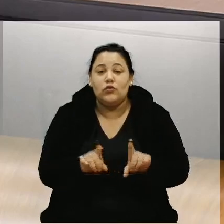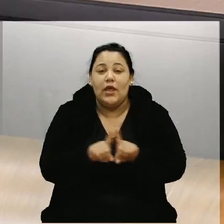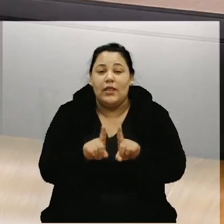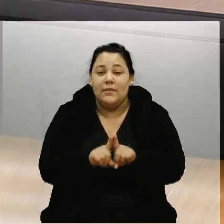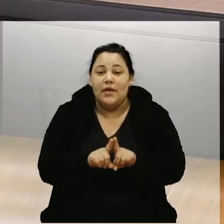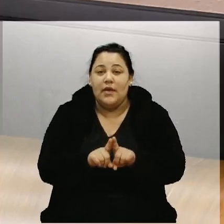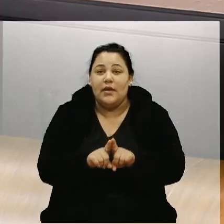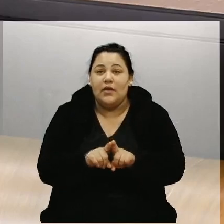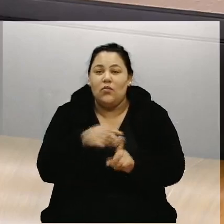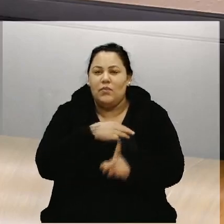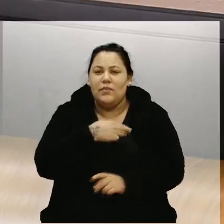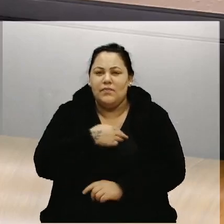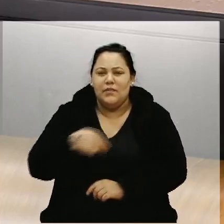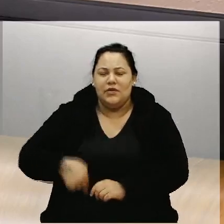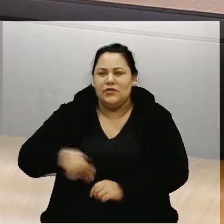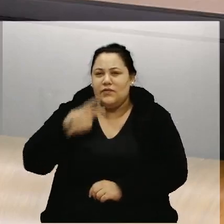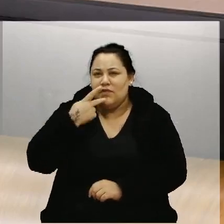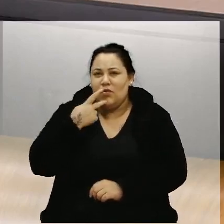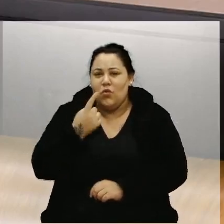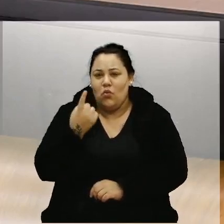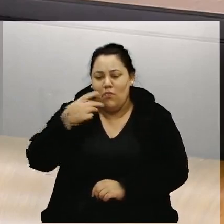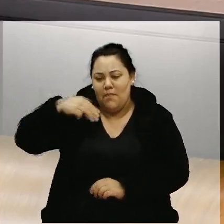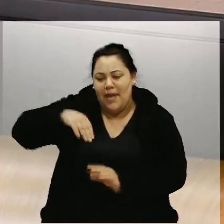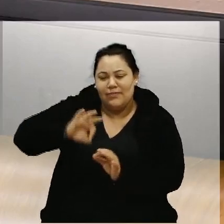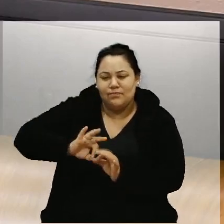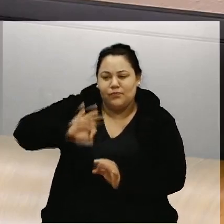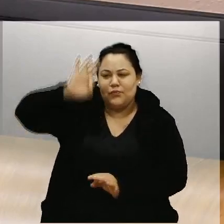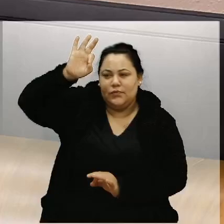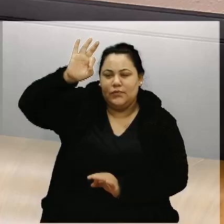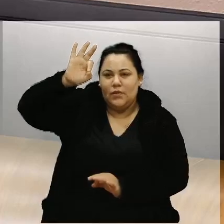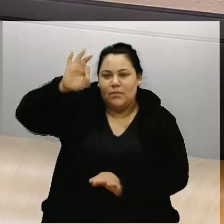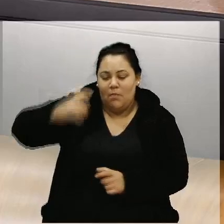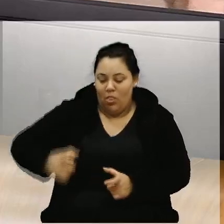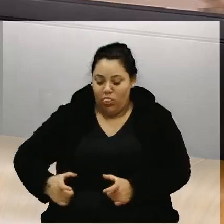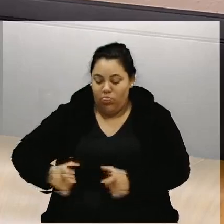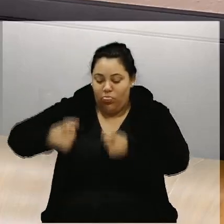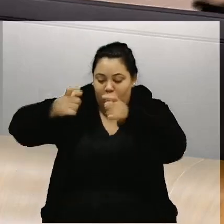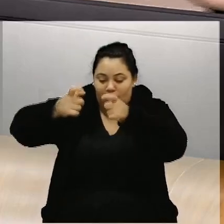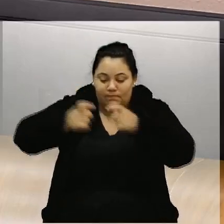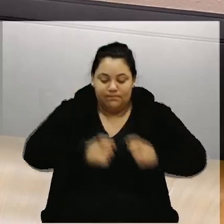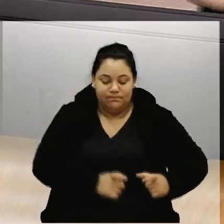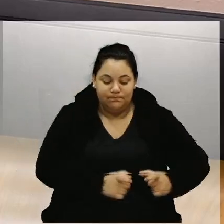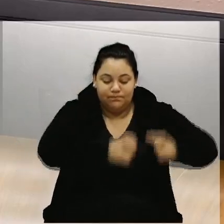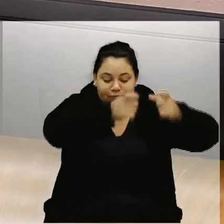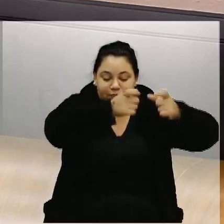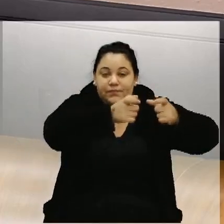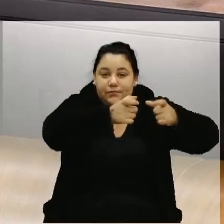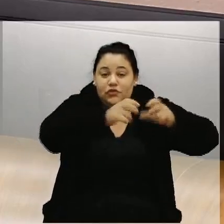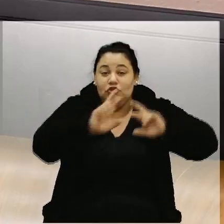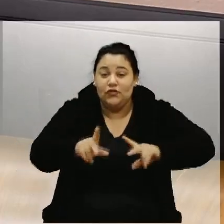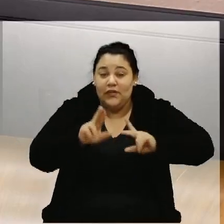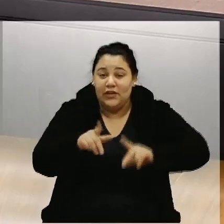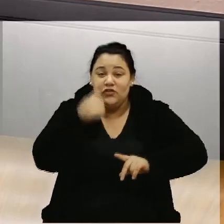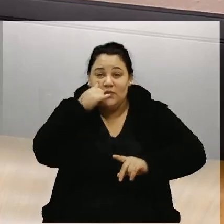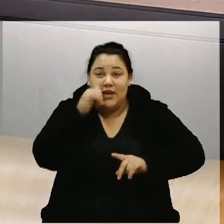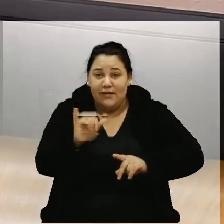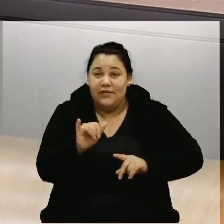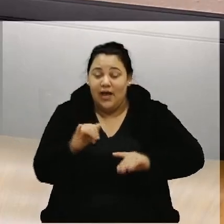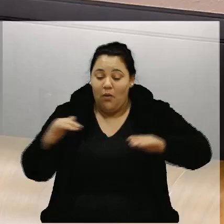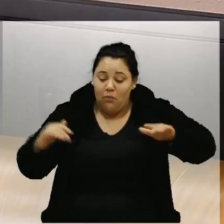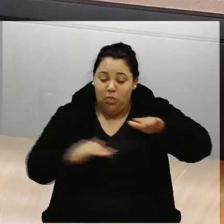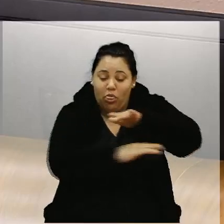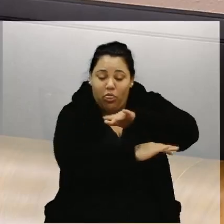né, 1 metro mais alta, com umas vigas mais estreitas, né, para evitar que a questão do fluxo da